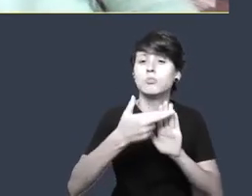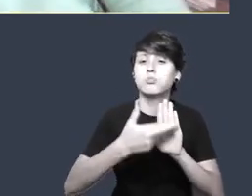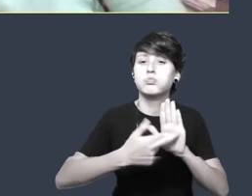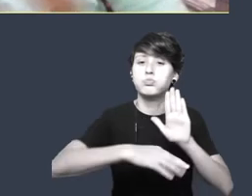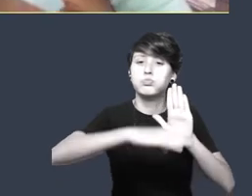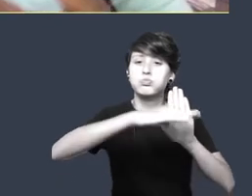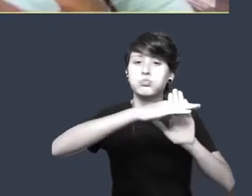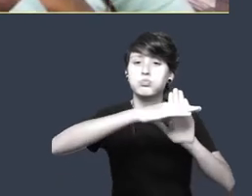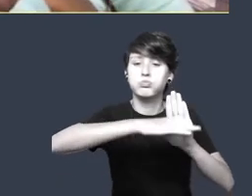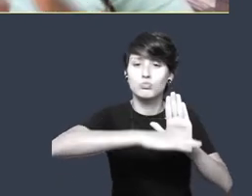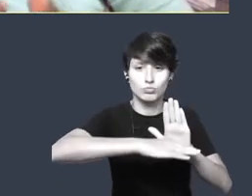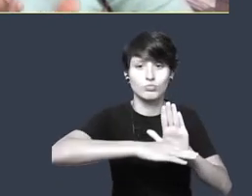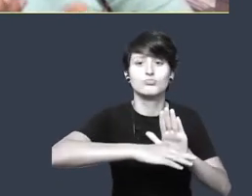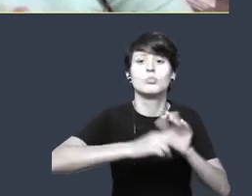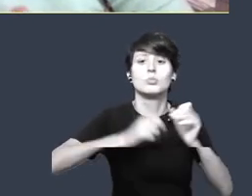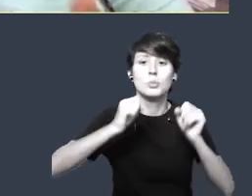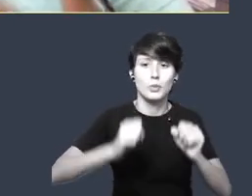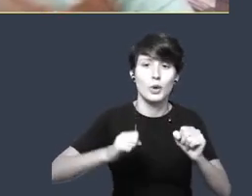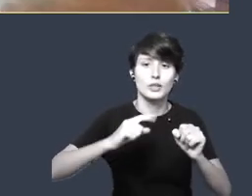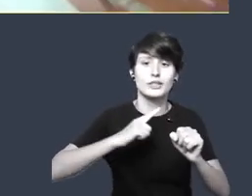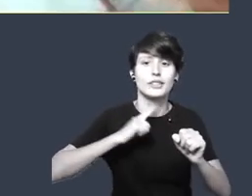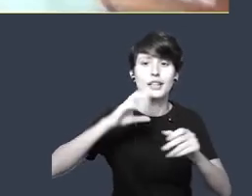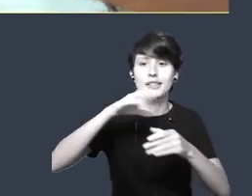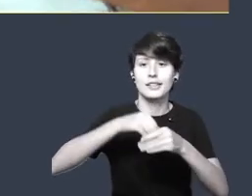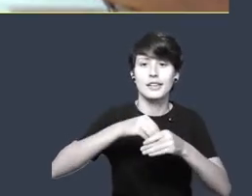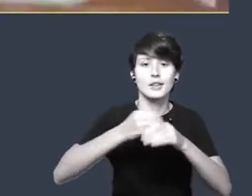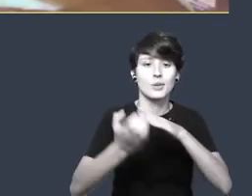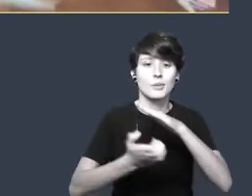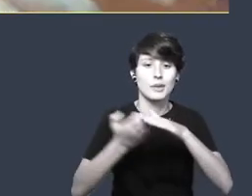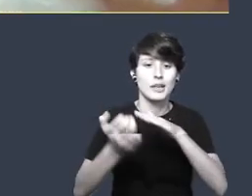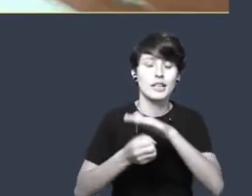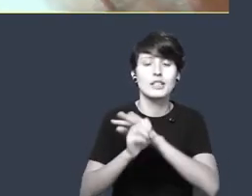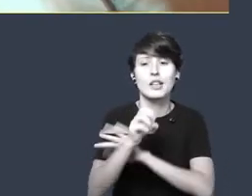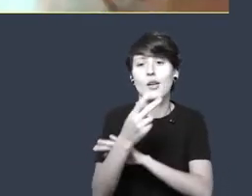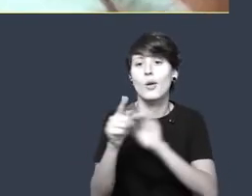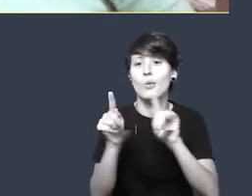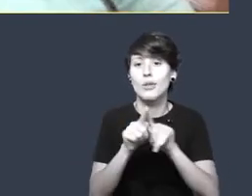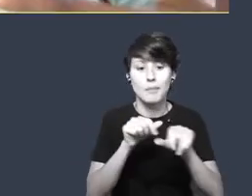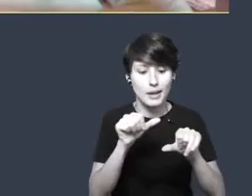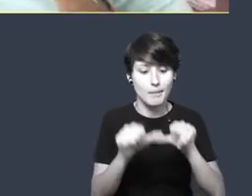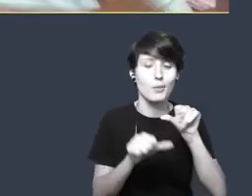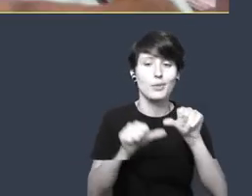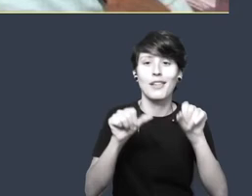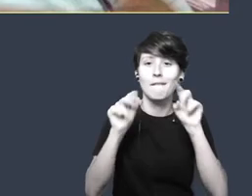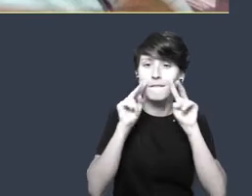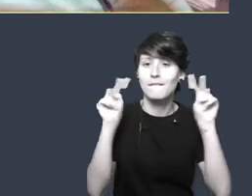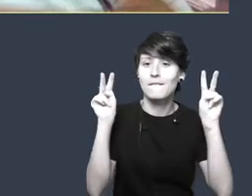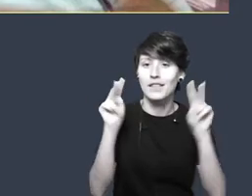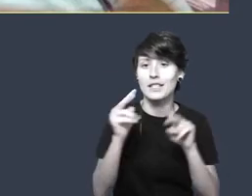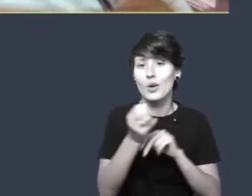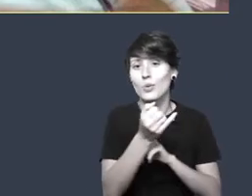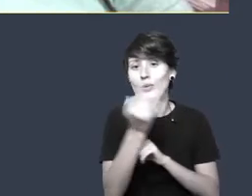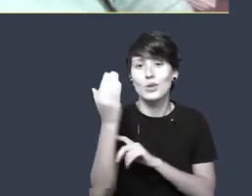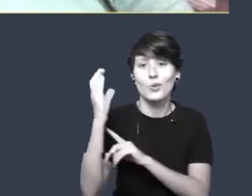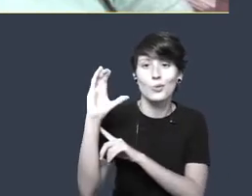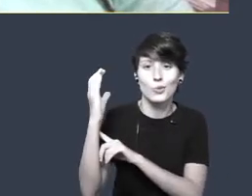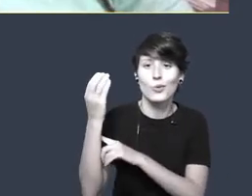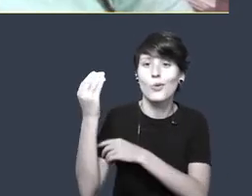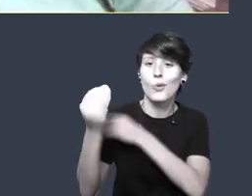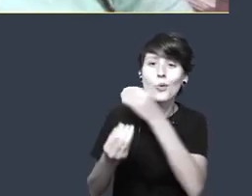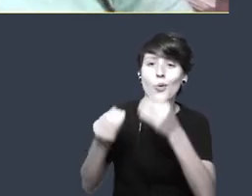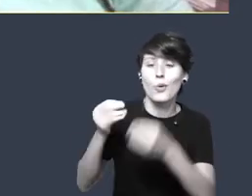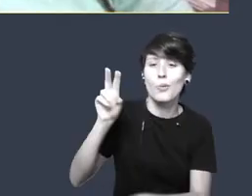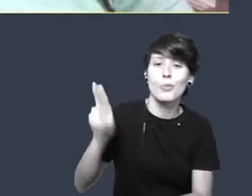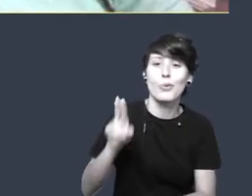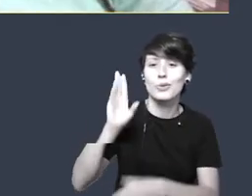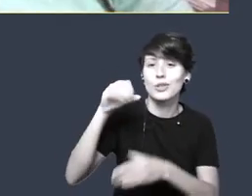colocar, tanto em empresas quanto também mudar um pouco a visão de alguns cientistas de dados, de como que eles utilizam